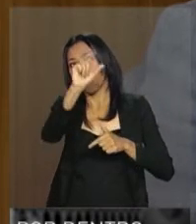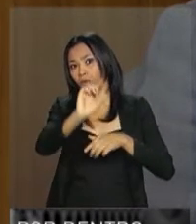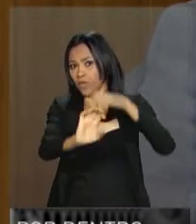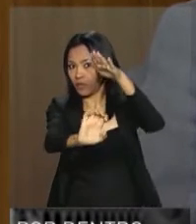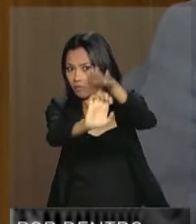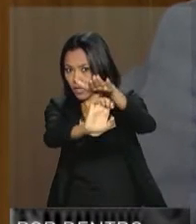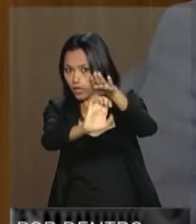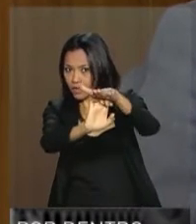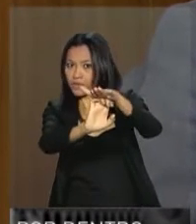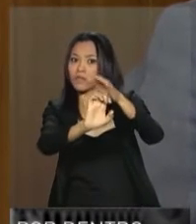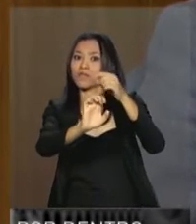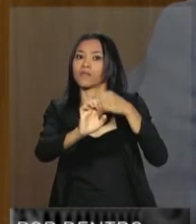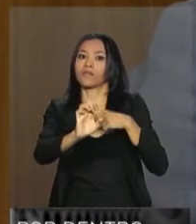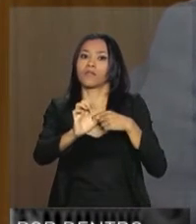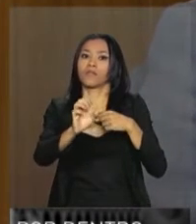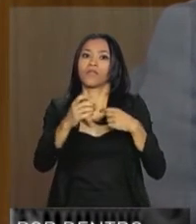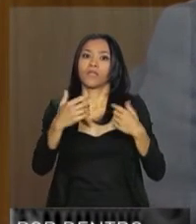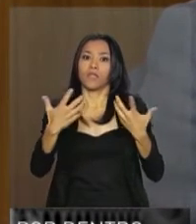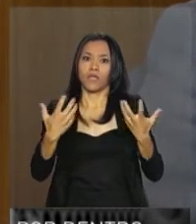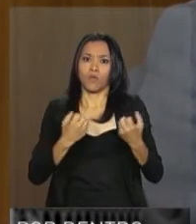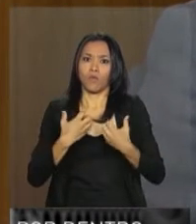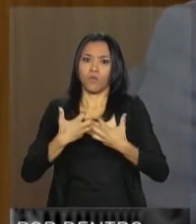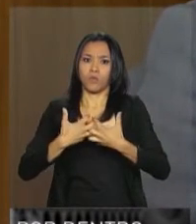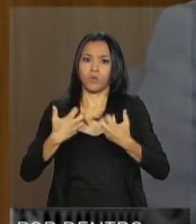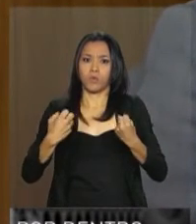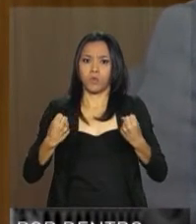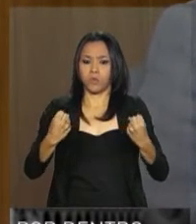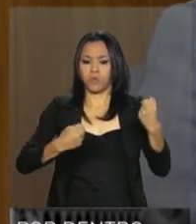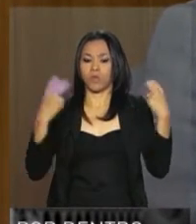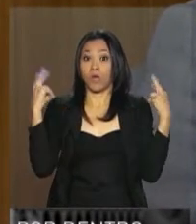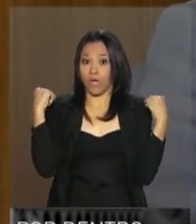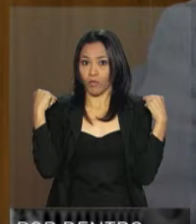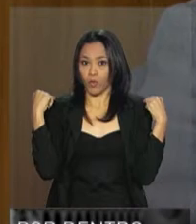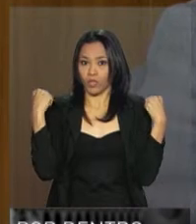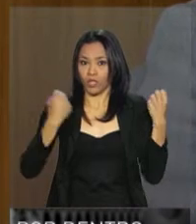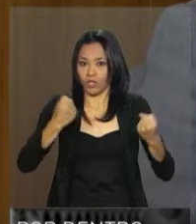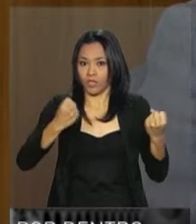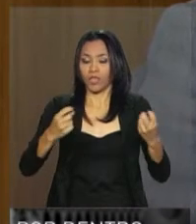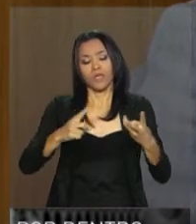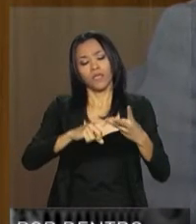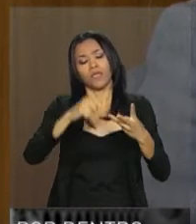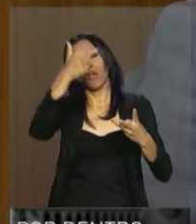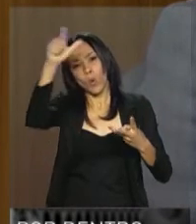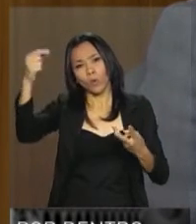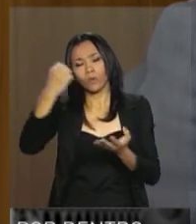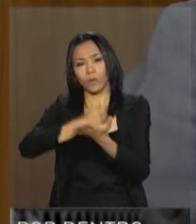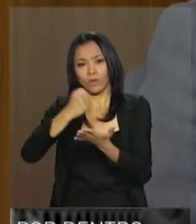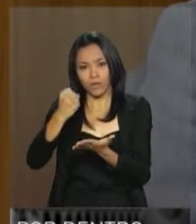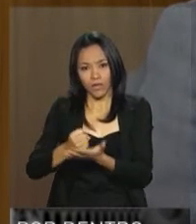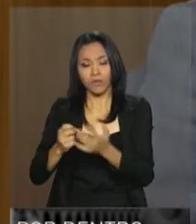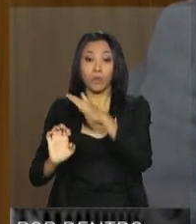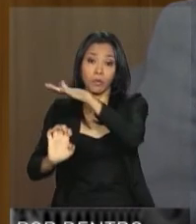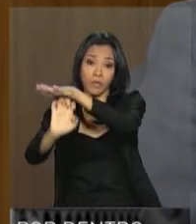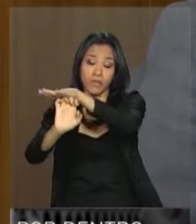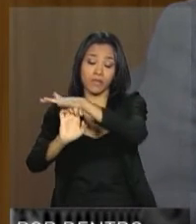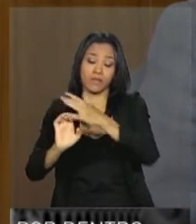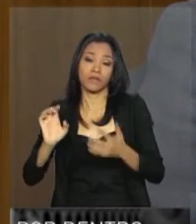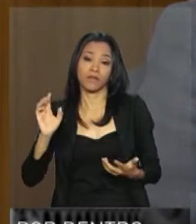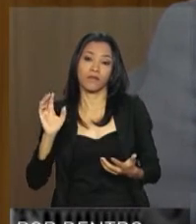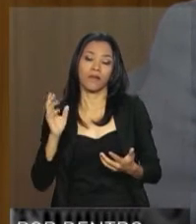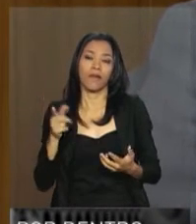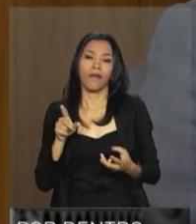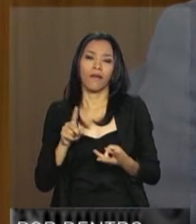serviços com limusines e tem um contrato de trabalho intermitente com uma empresa que presta serviços à